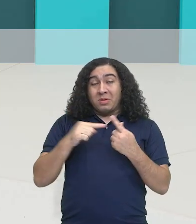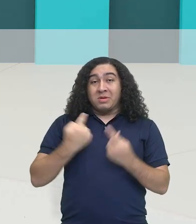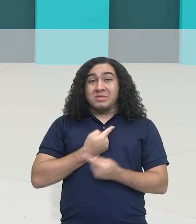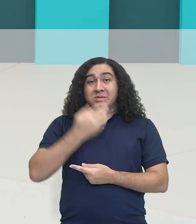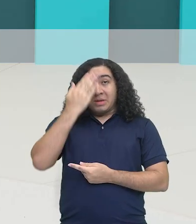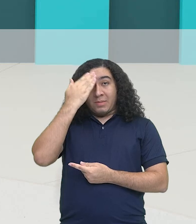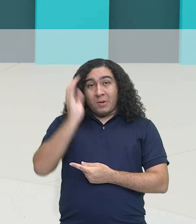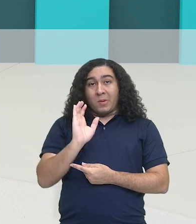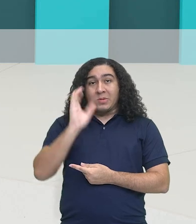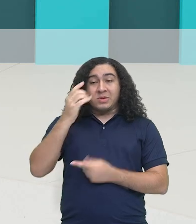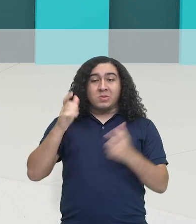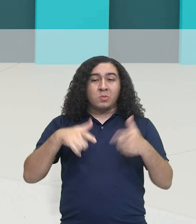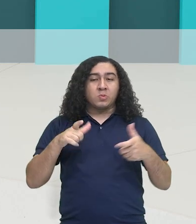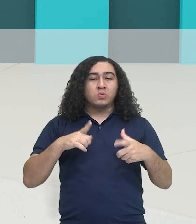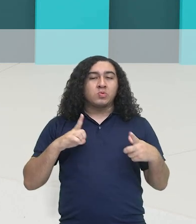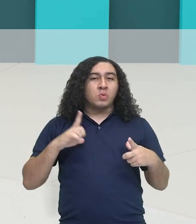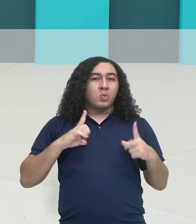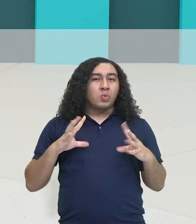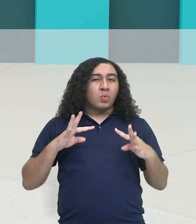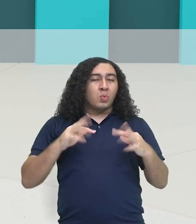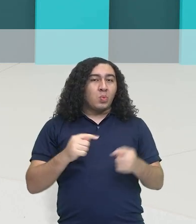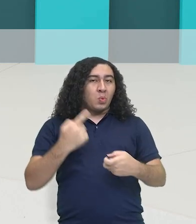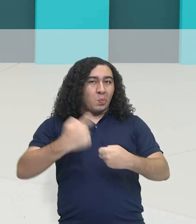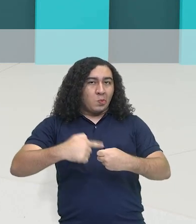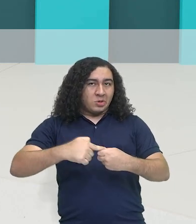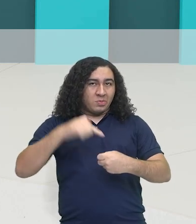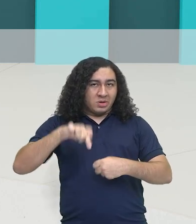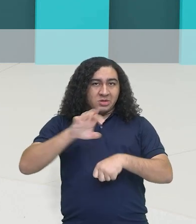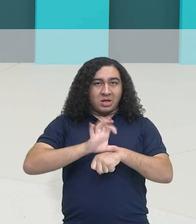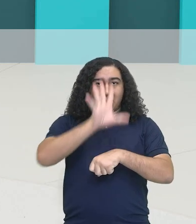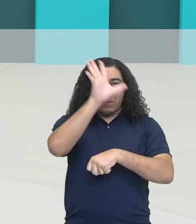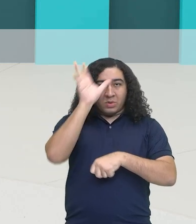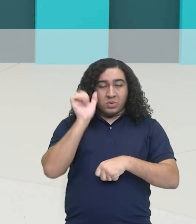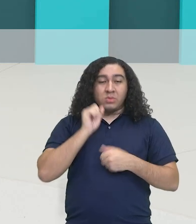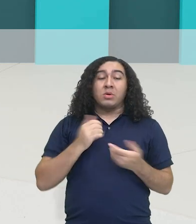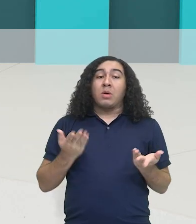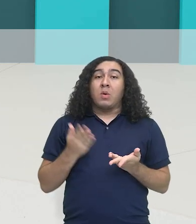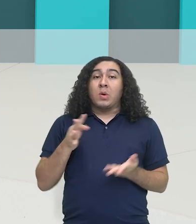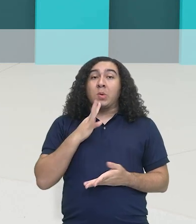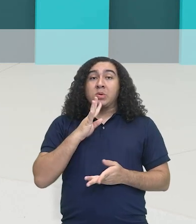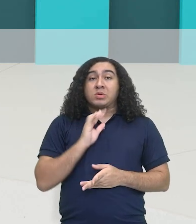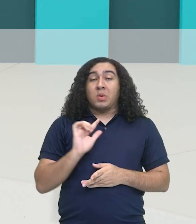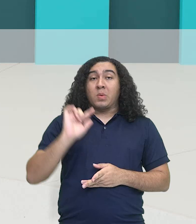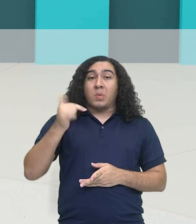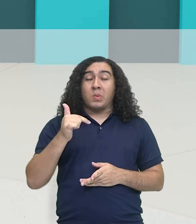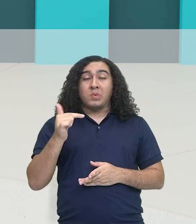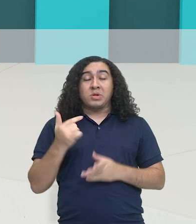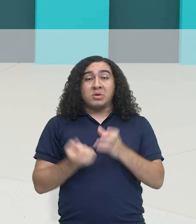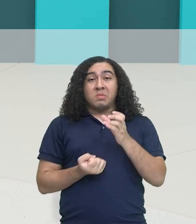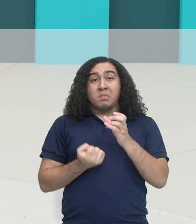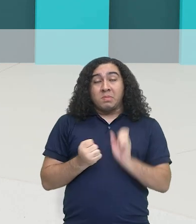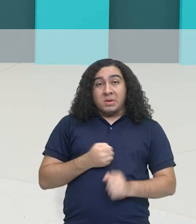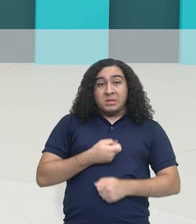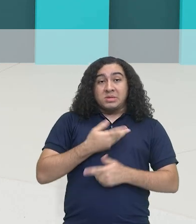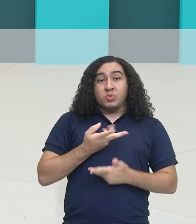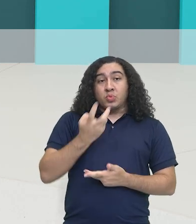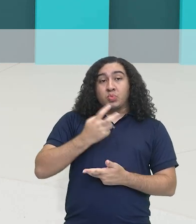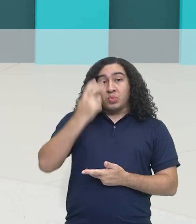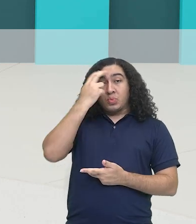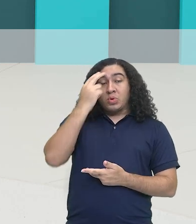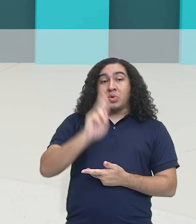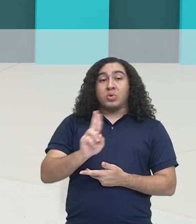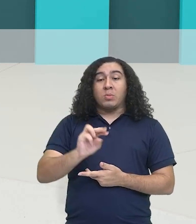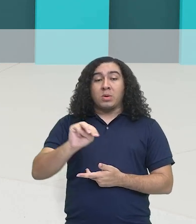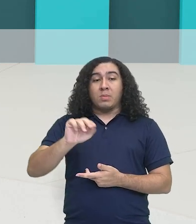uma outra manifestação de dança, de cultura, que é a marujada. A marujada, como vocês observam